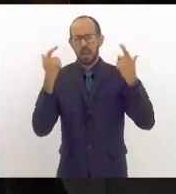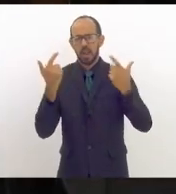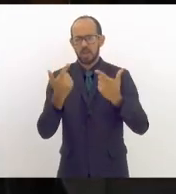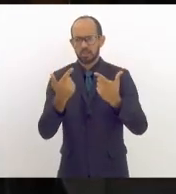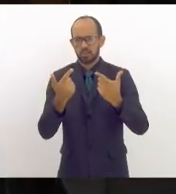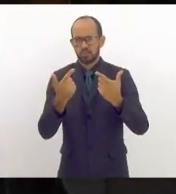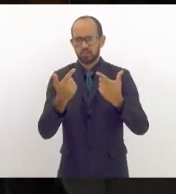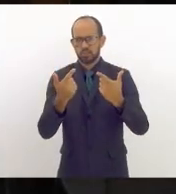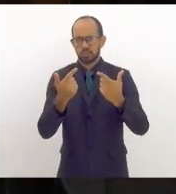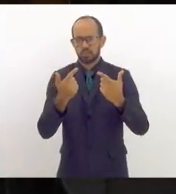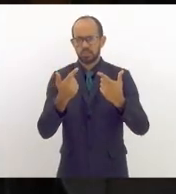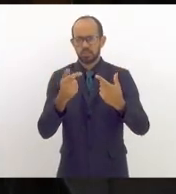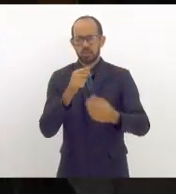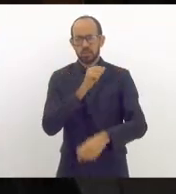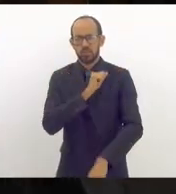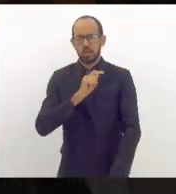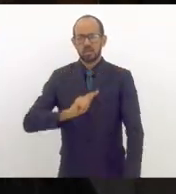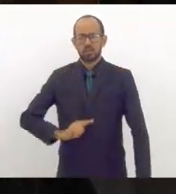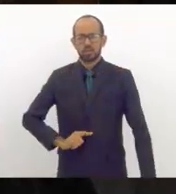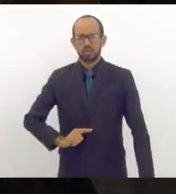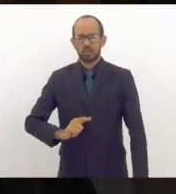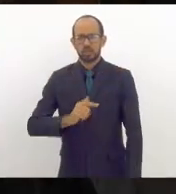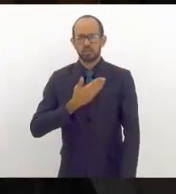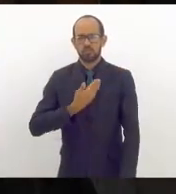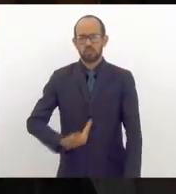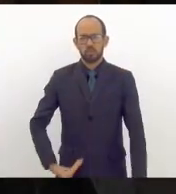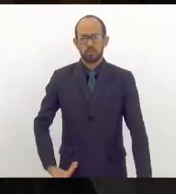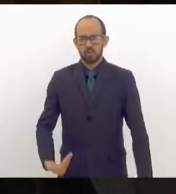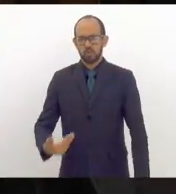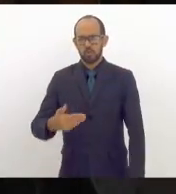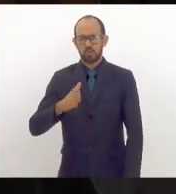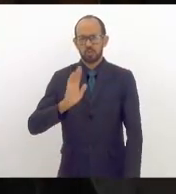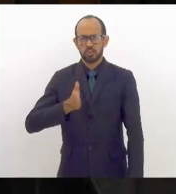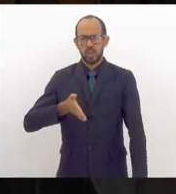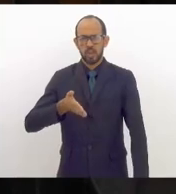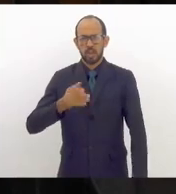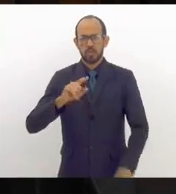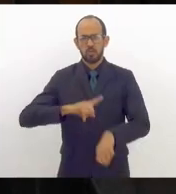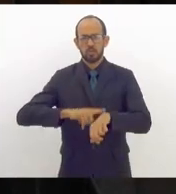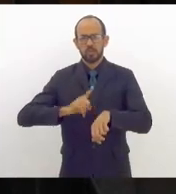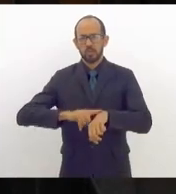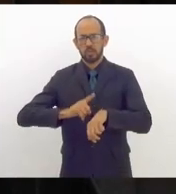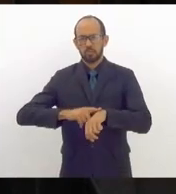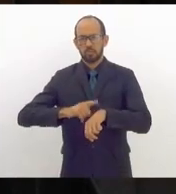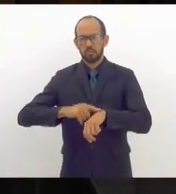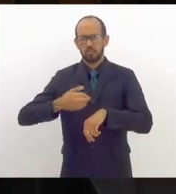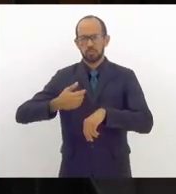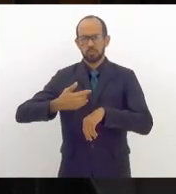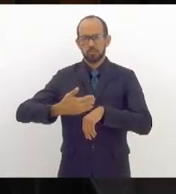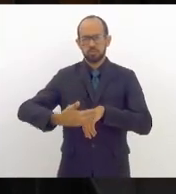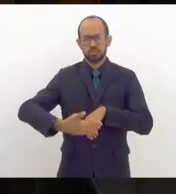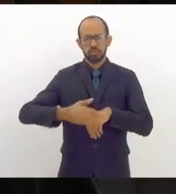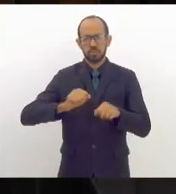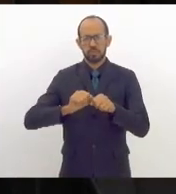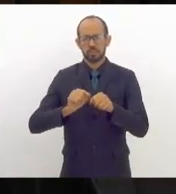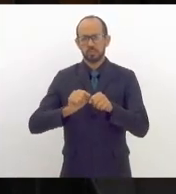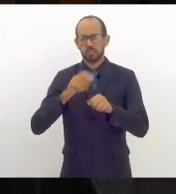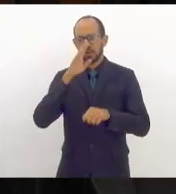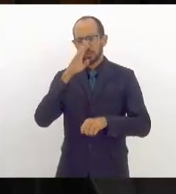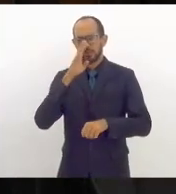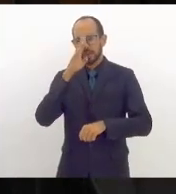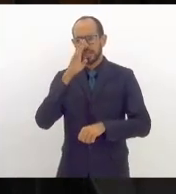a um agente público que algum tempo já vem cometendo inúmeros abusos